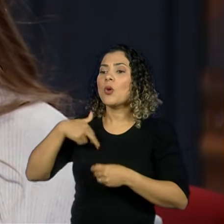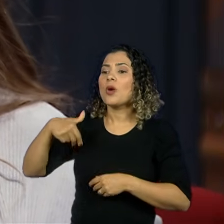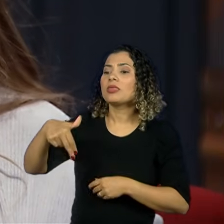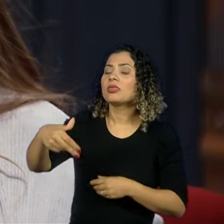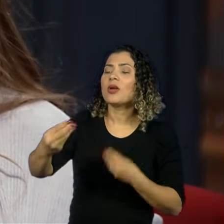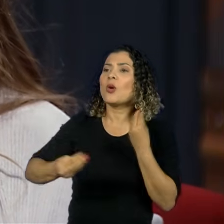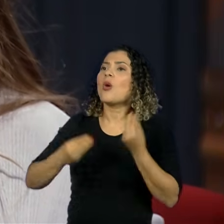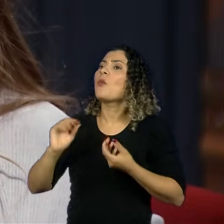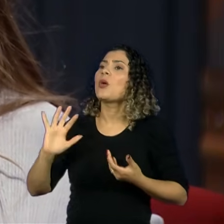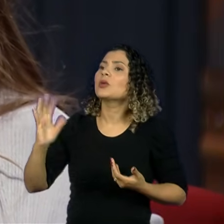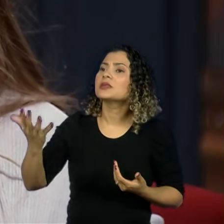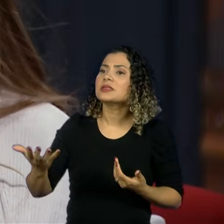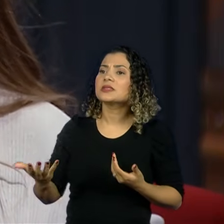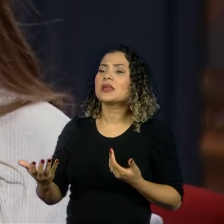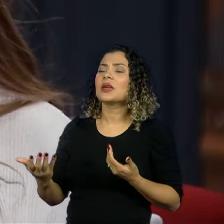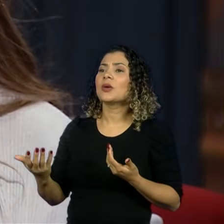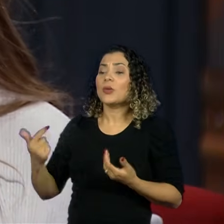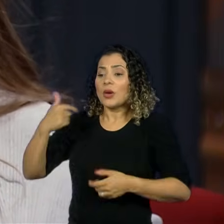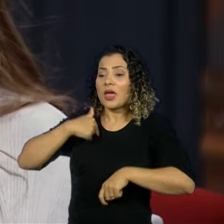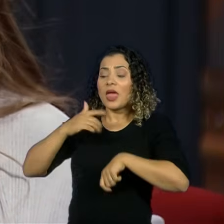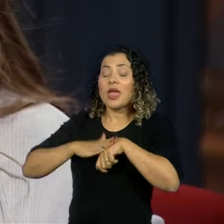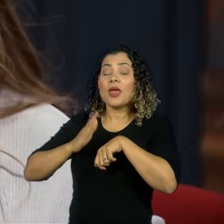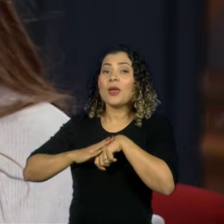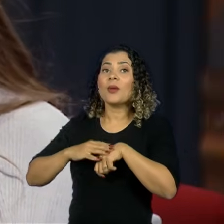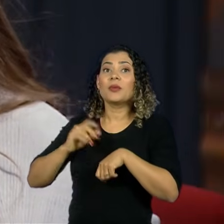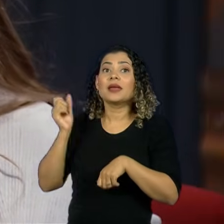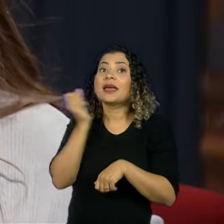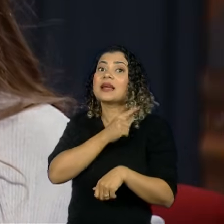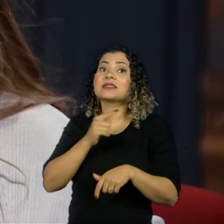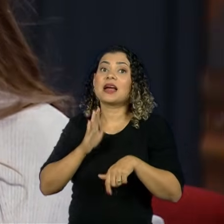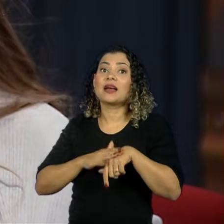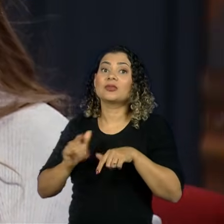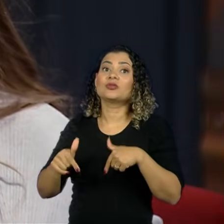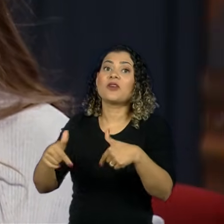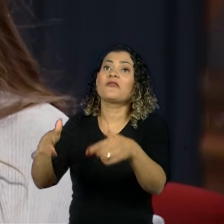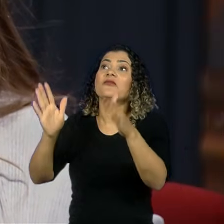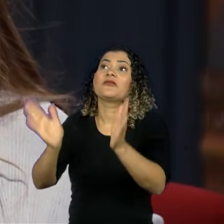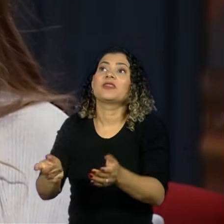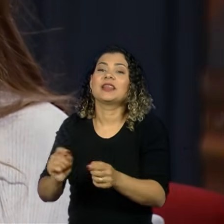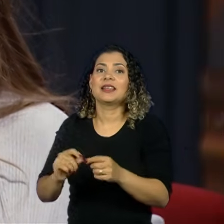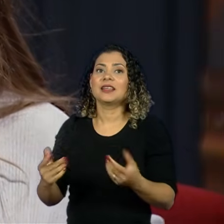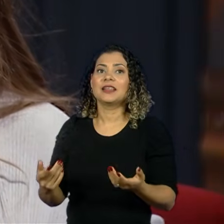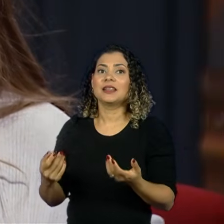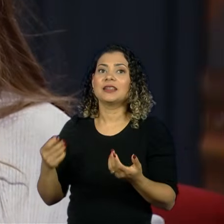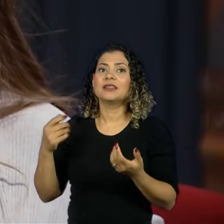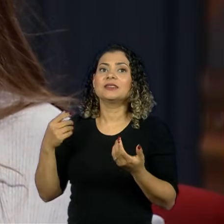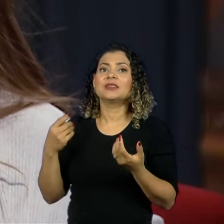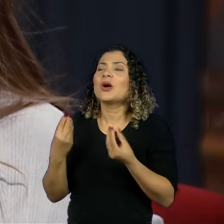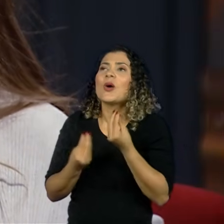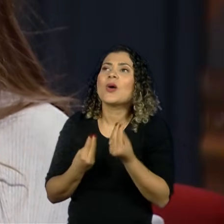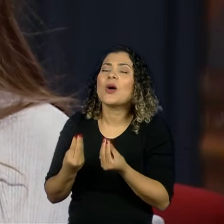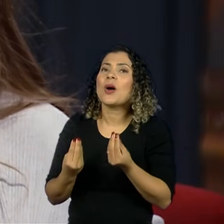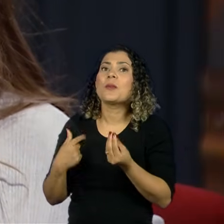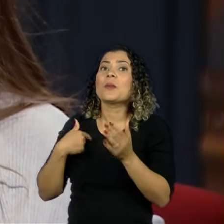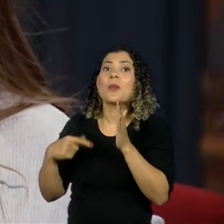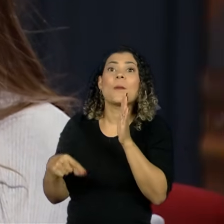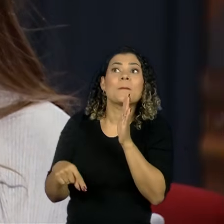andei, qual foi a coisa mais engraçada que eu fiz, como foi